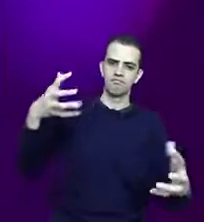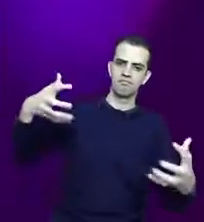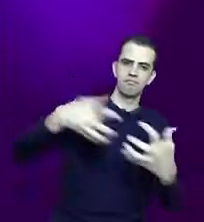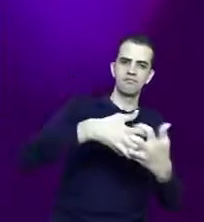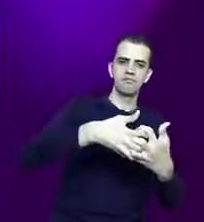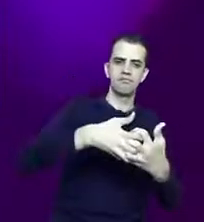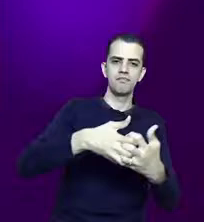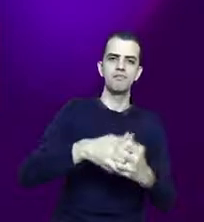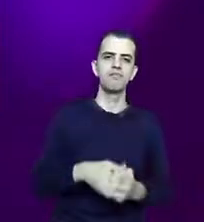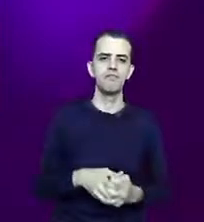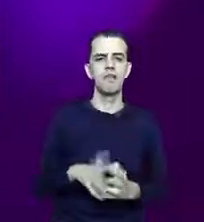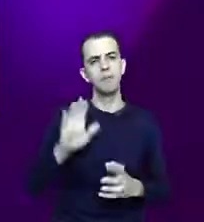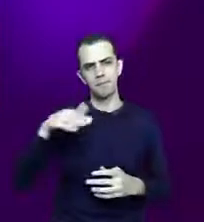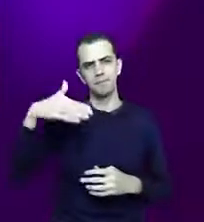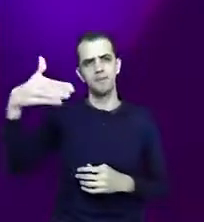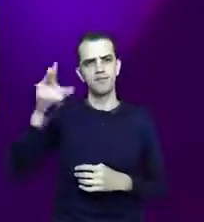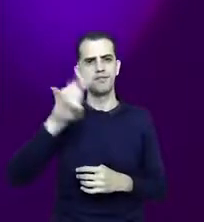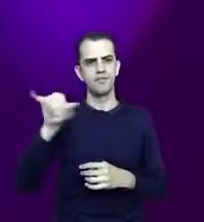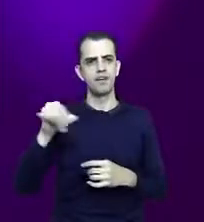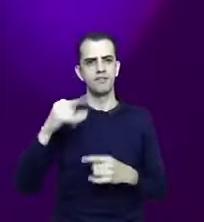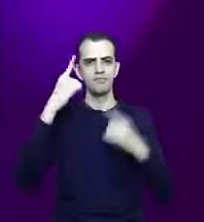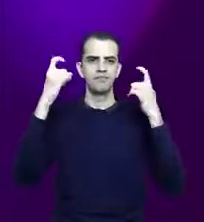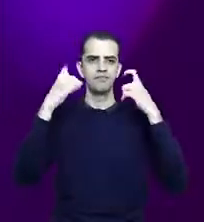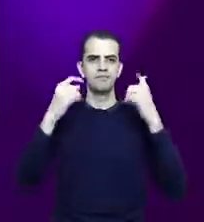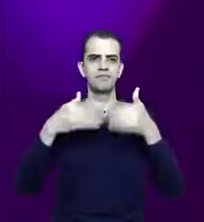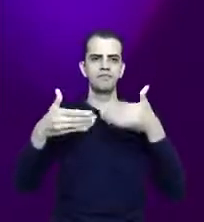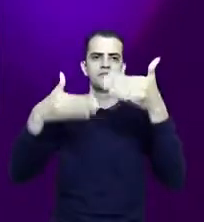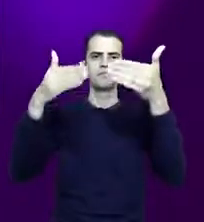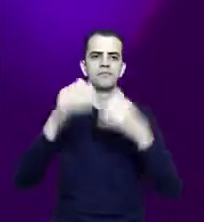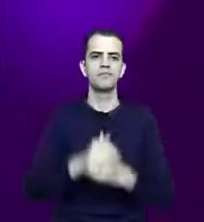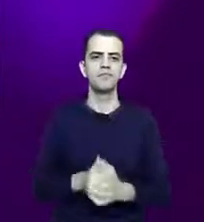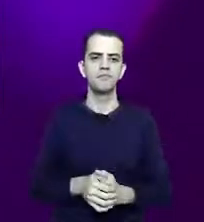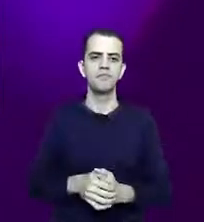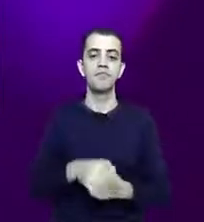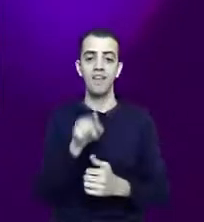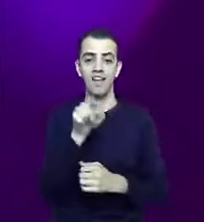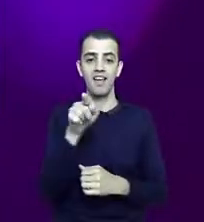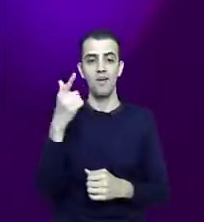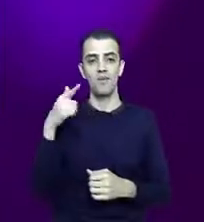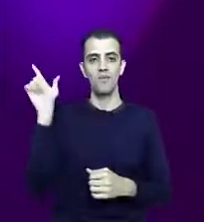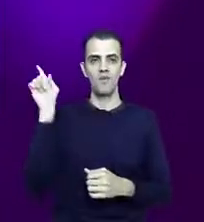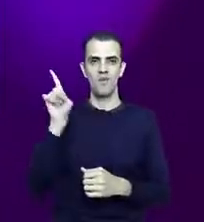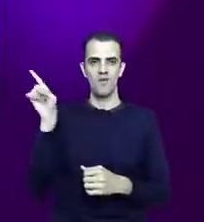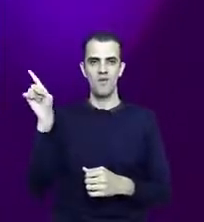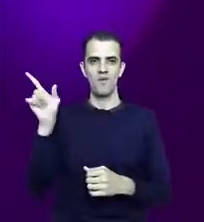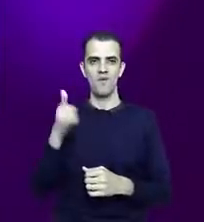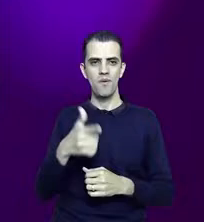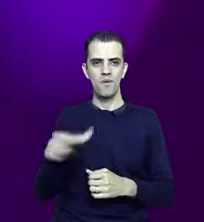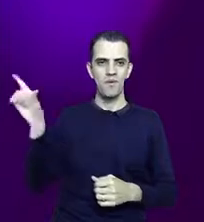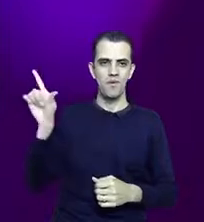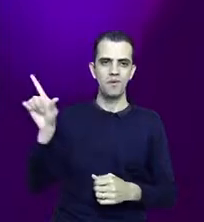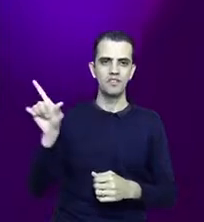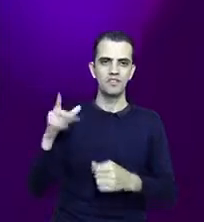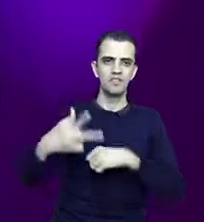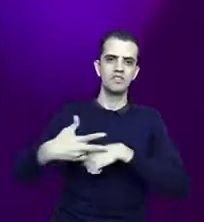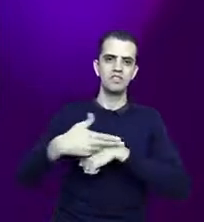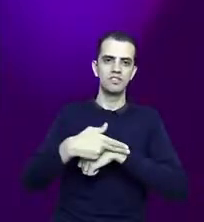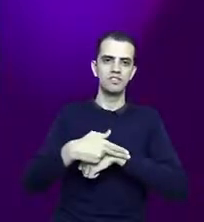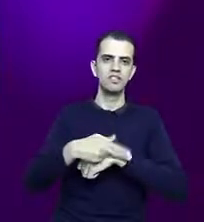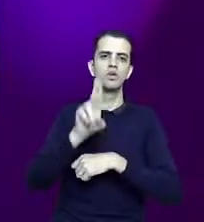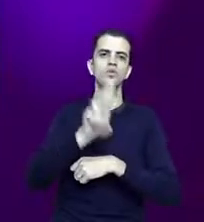uma outra cirurgia, onde a gente usou esse recurso também, que é uma cavidade glenoidal com uma